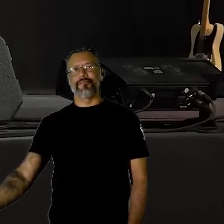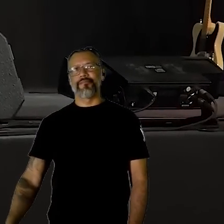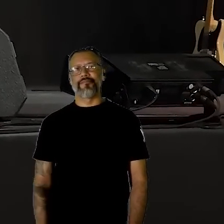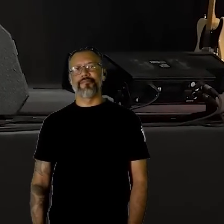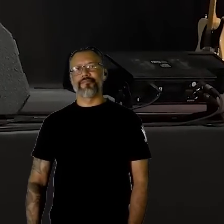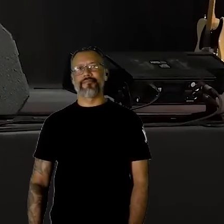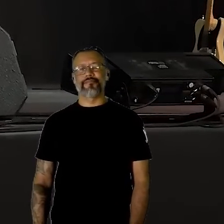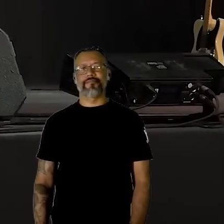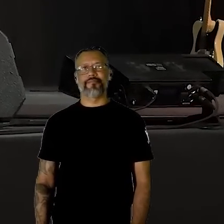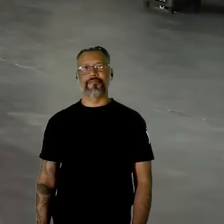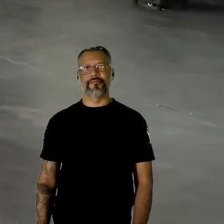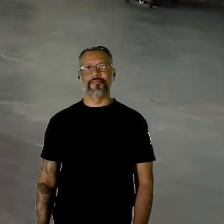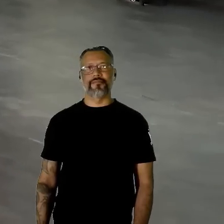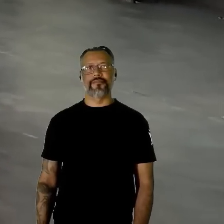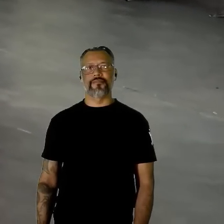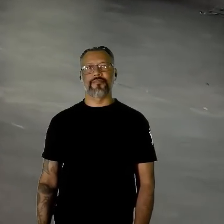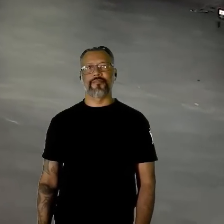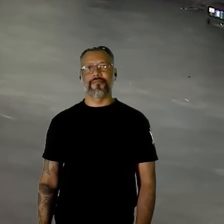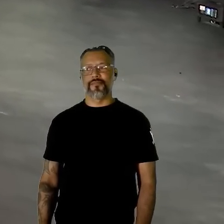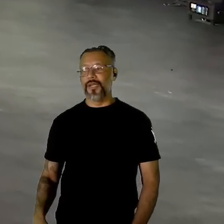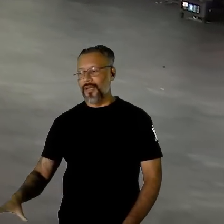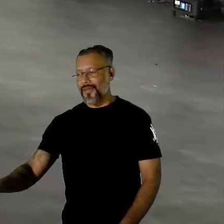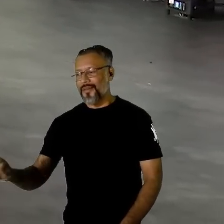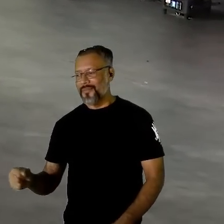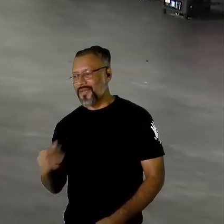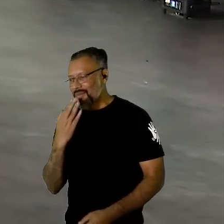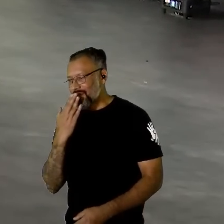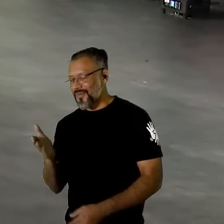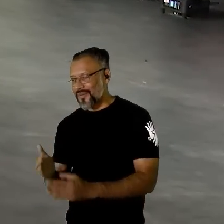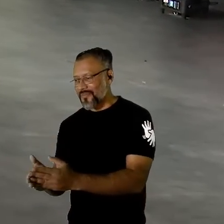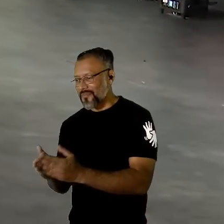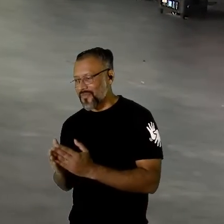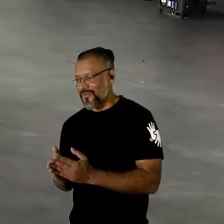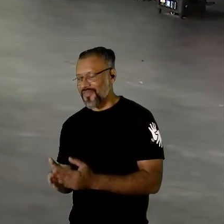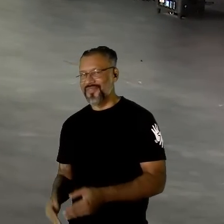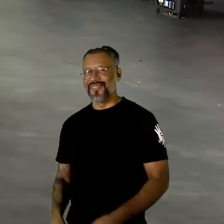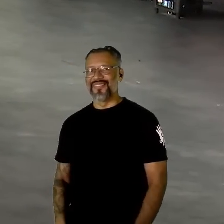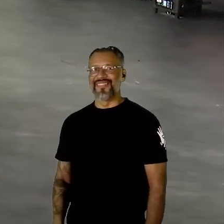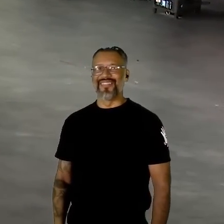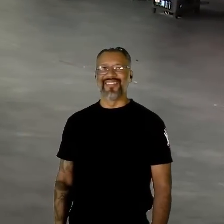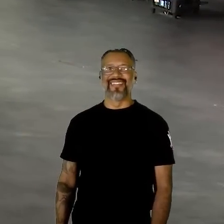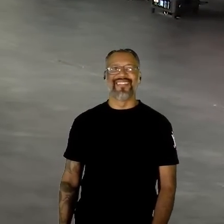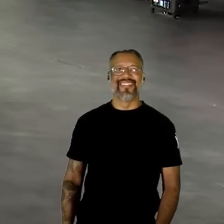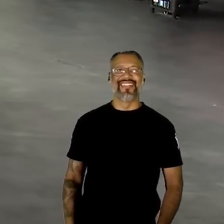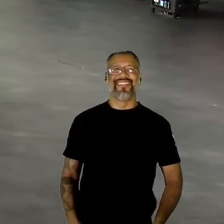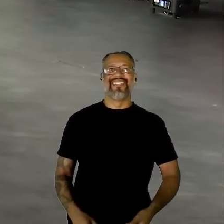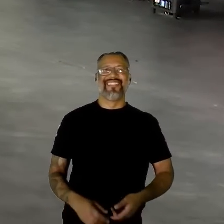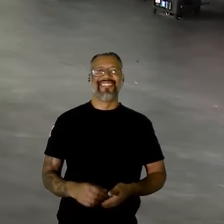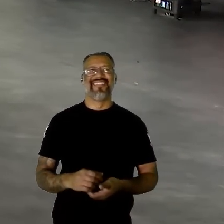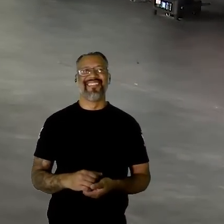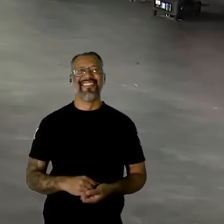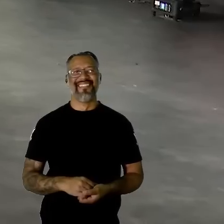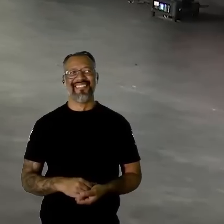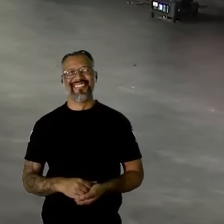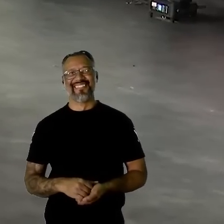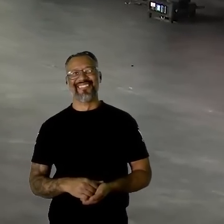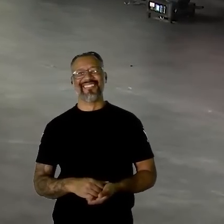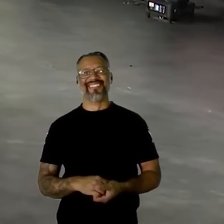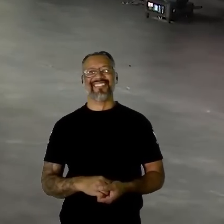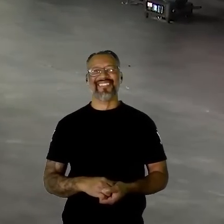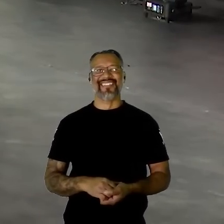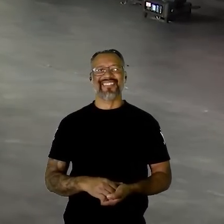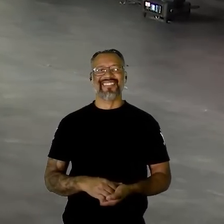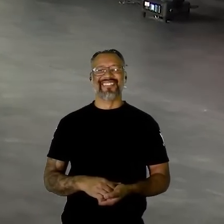ela vai longe pega para mim por favor eu não sabia que ela é tão longe tá muito desviada essa lata